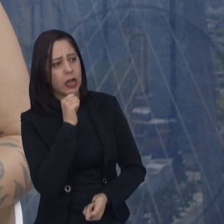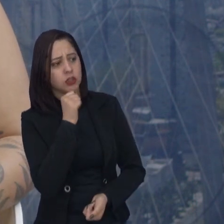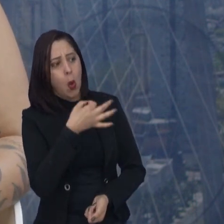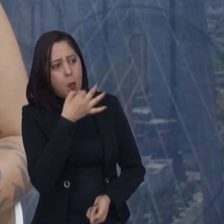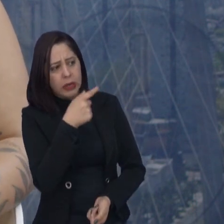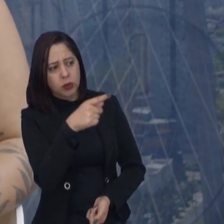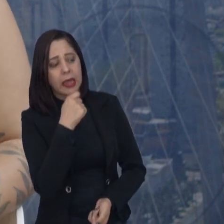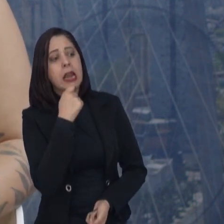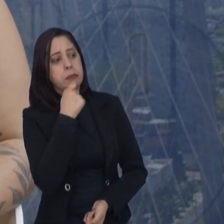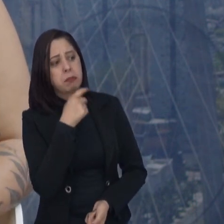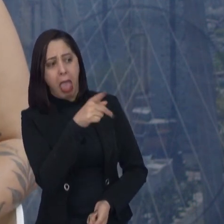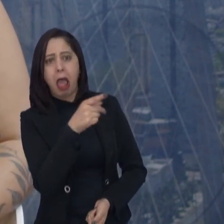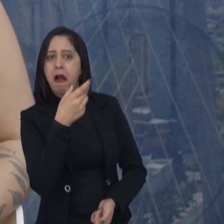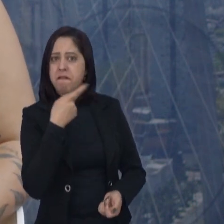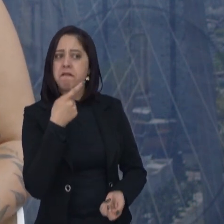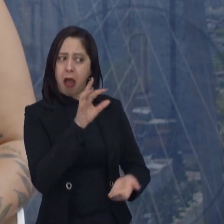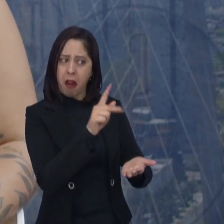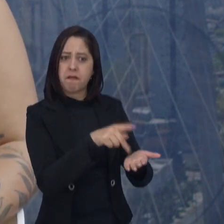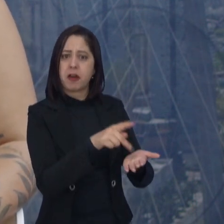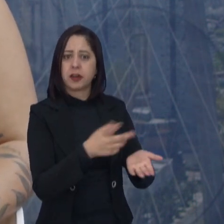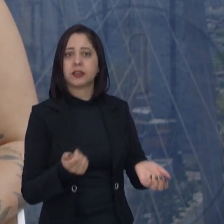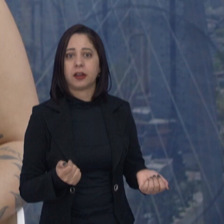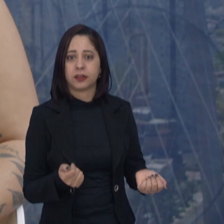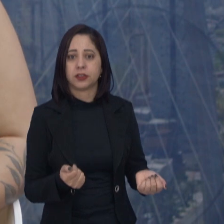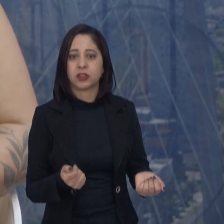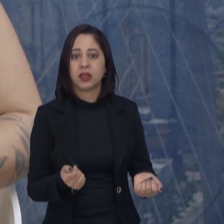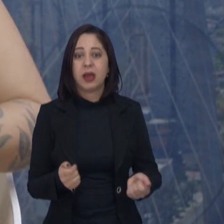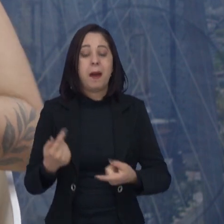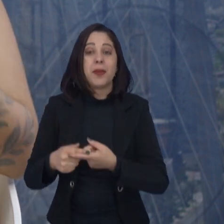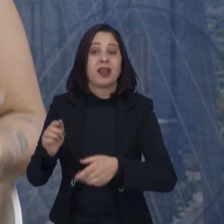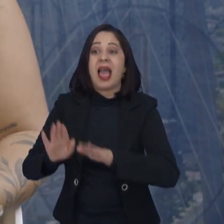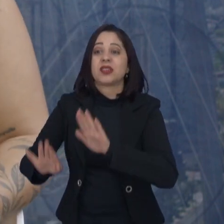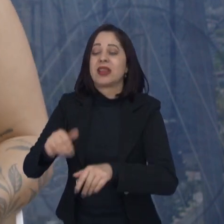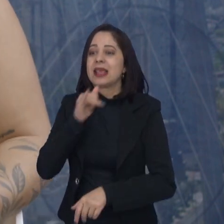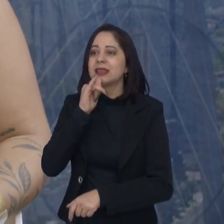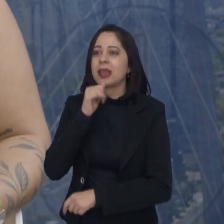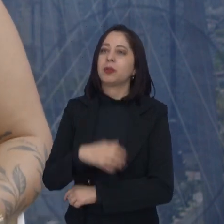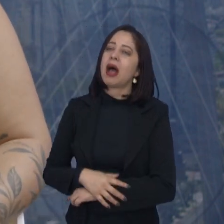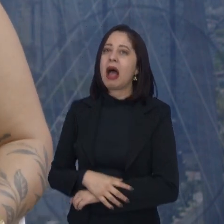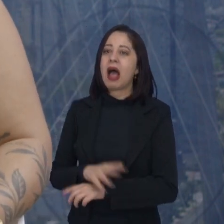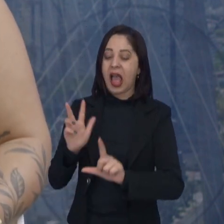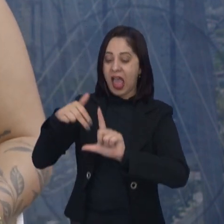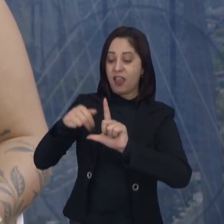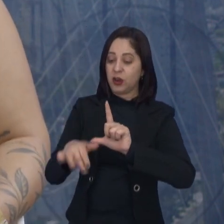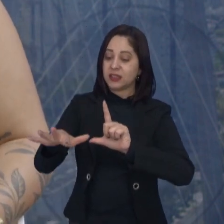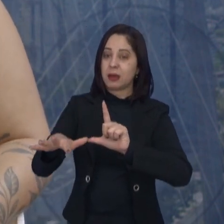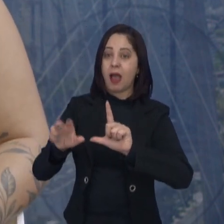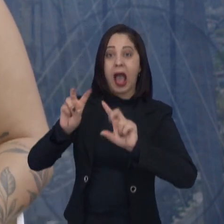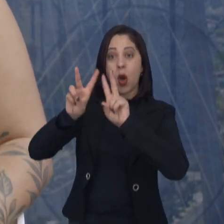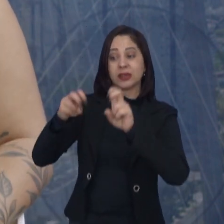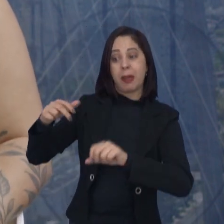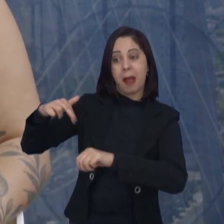e fala, é um influenciador de moda. E você fala, tal pessoa. Às vezes nem é a pessoa que está tão em alta, mas é alguém que você gosta, que se conecta